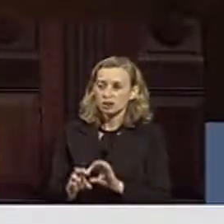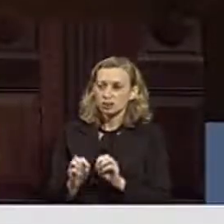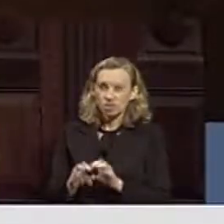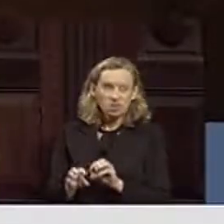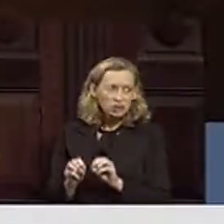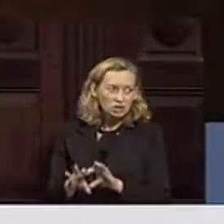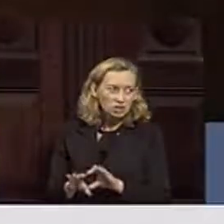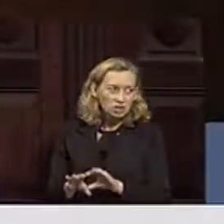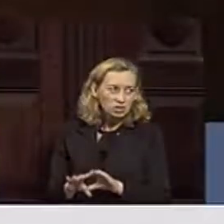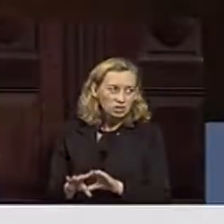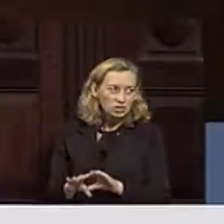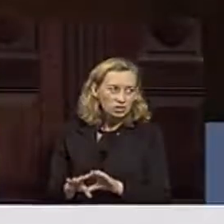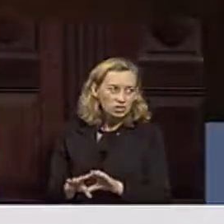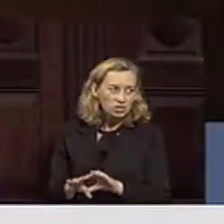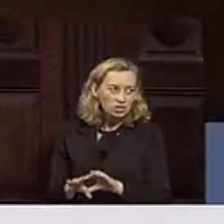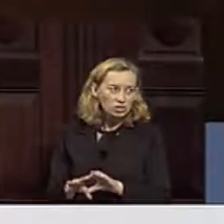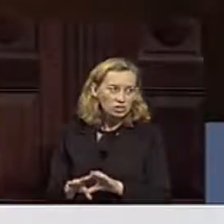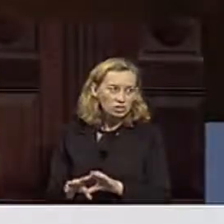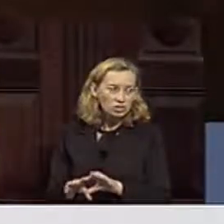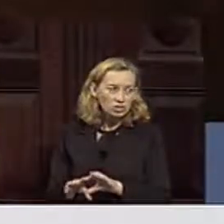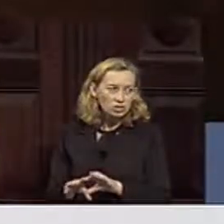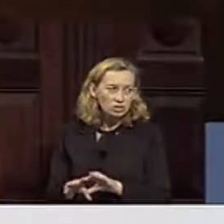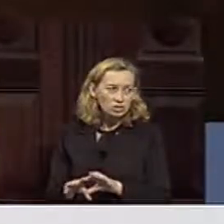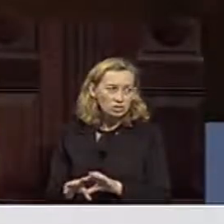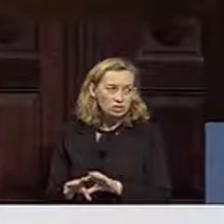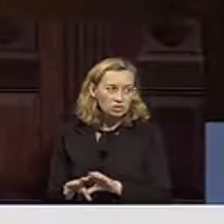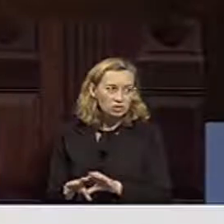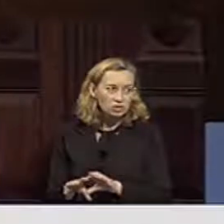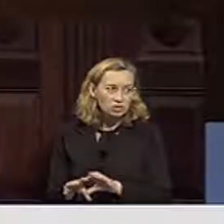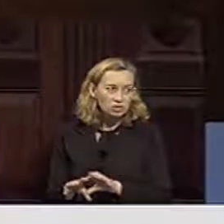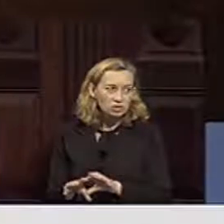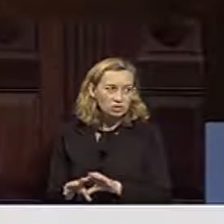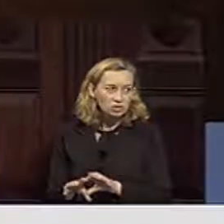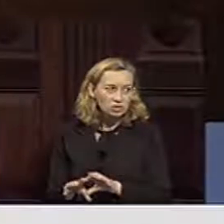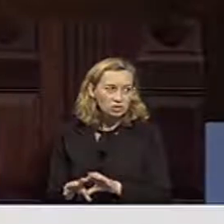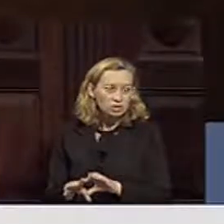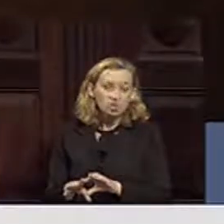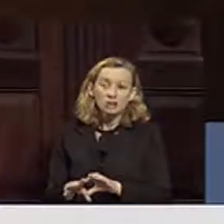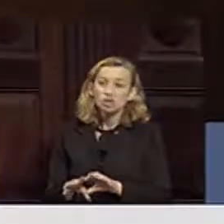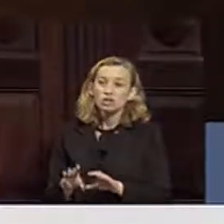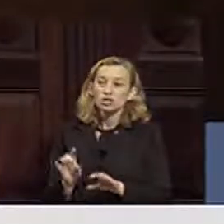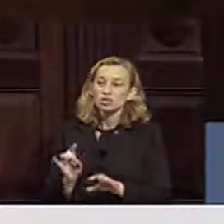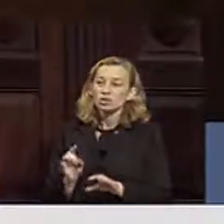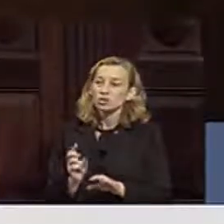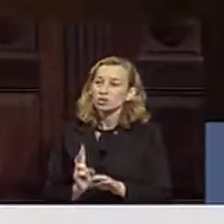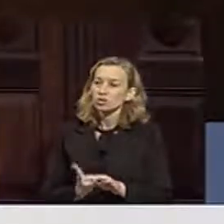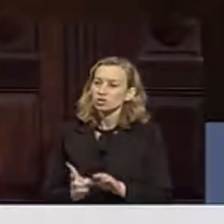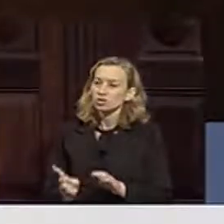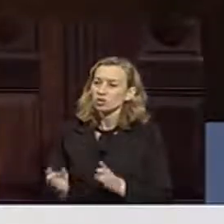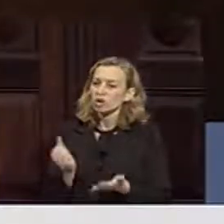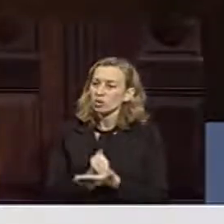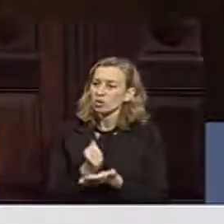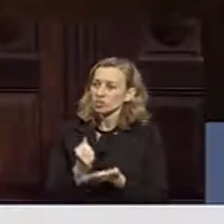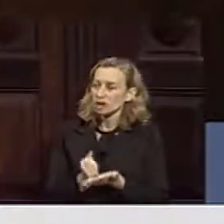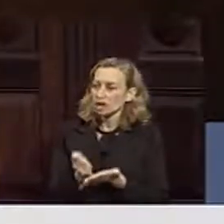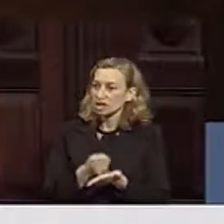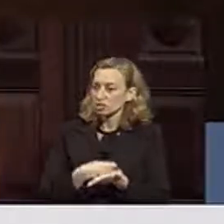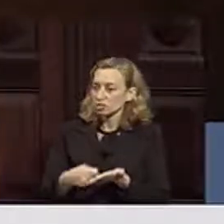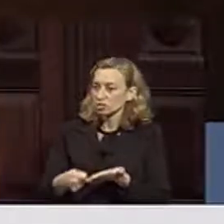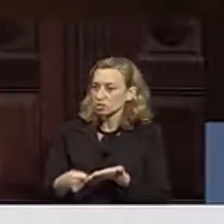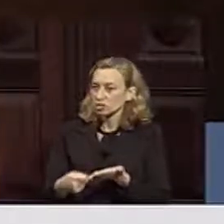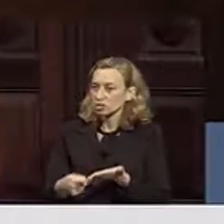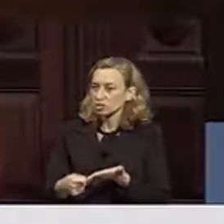a manter contratos com professores de apoio. Reduziu o número dos professores de